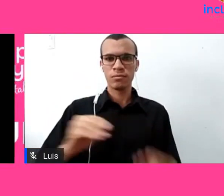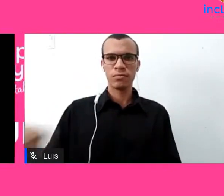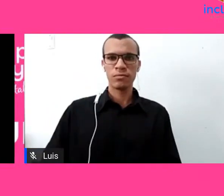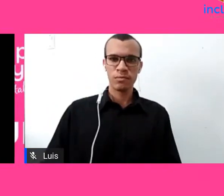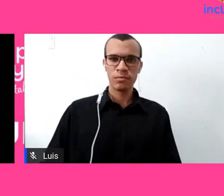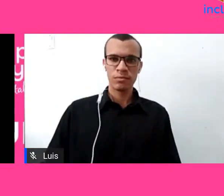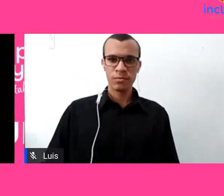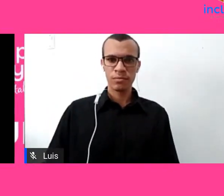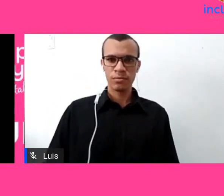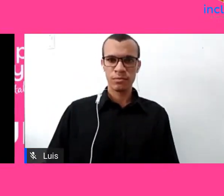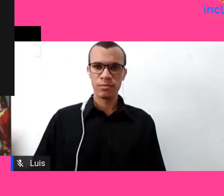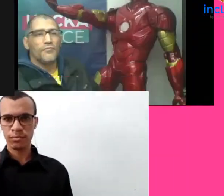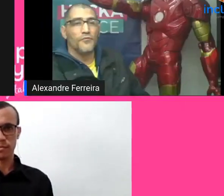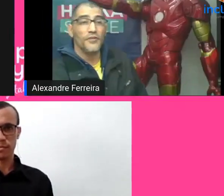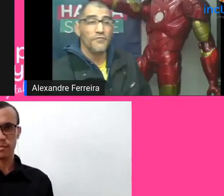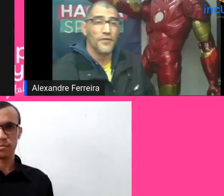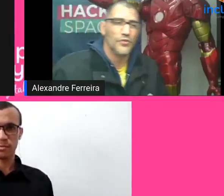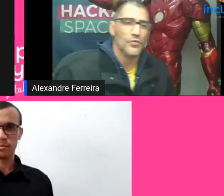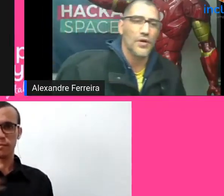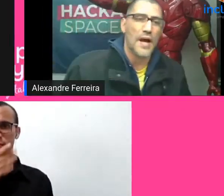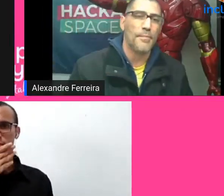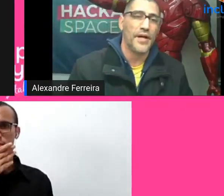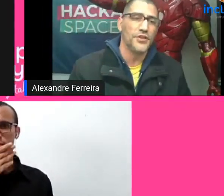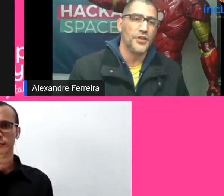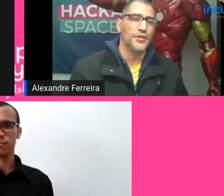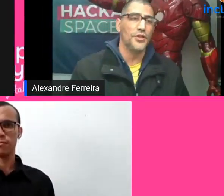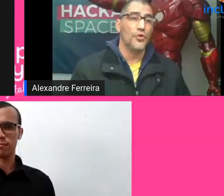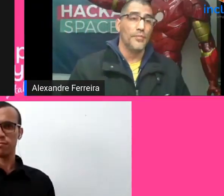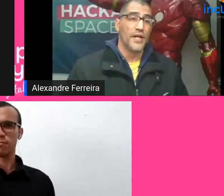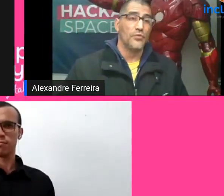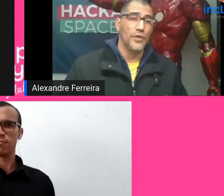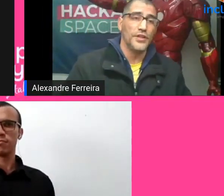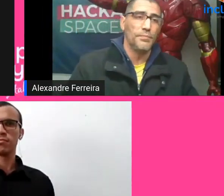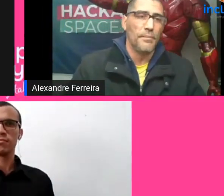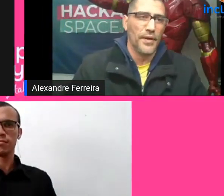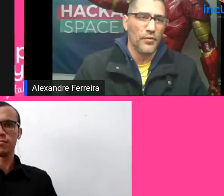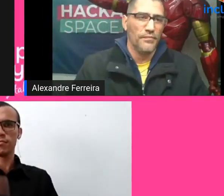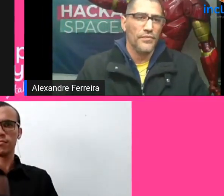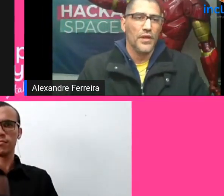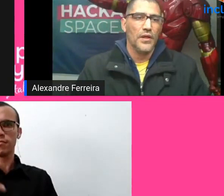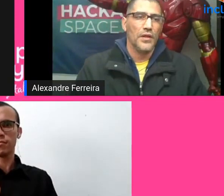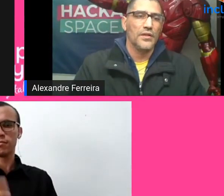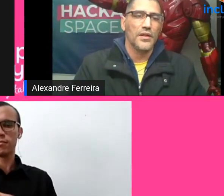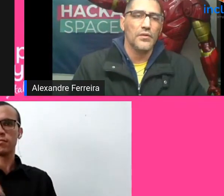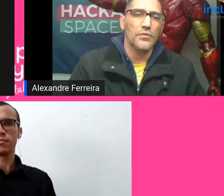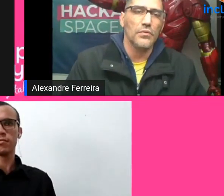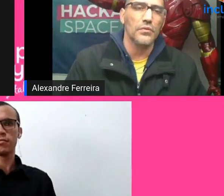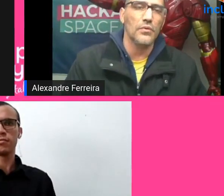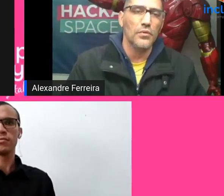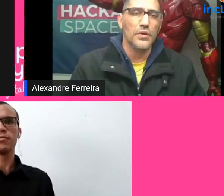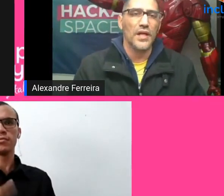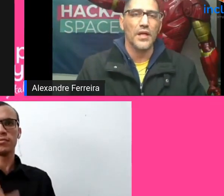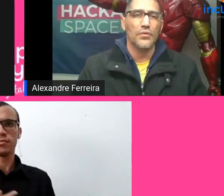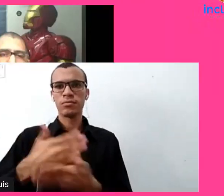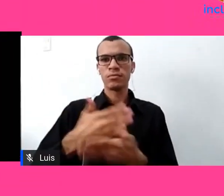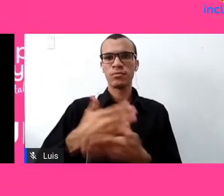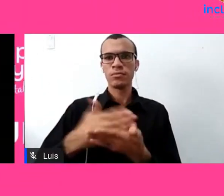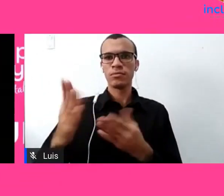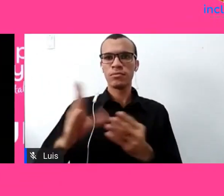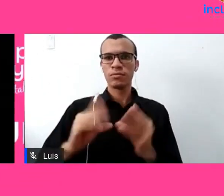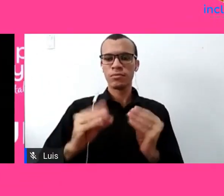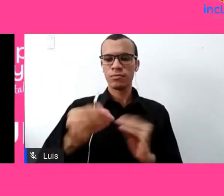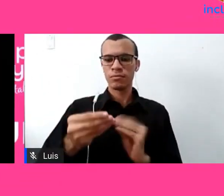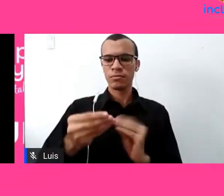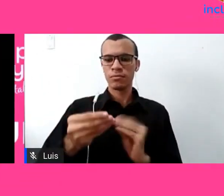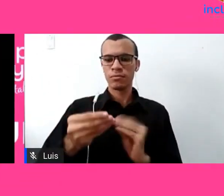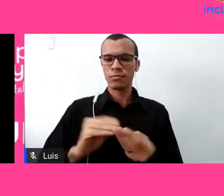O Homem de Ferro foi feito a partir de dobradura de papel. Então, o que aconteceu?